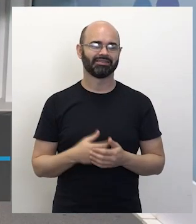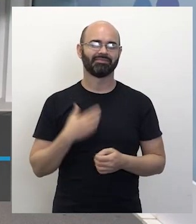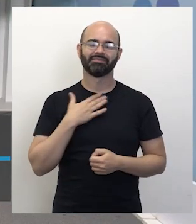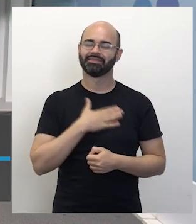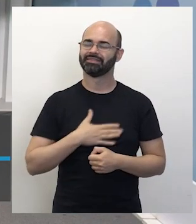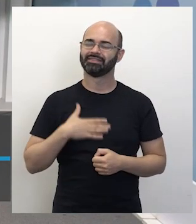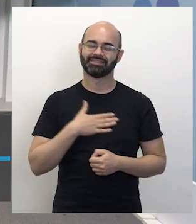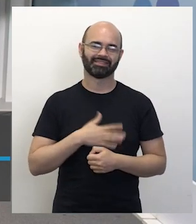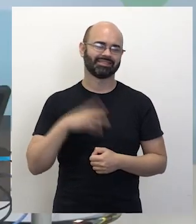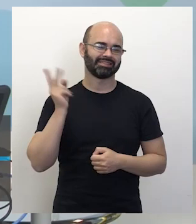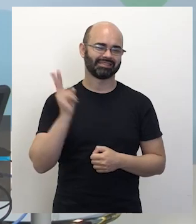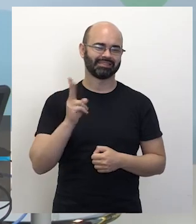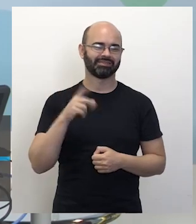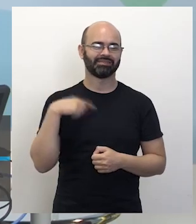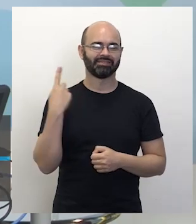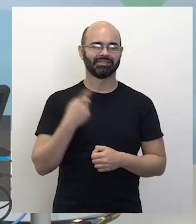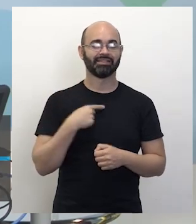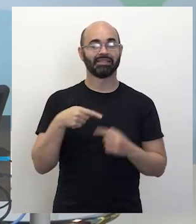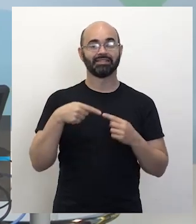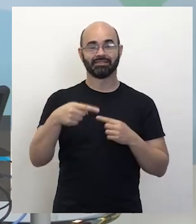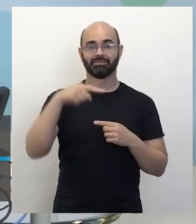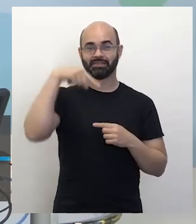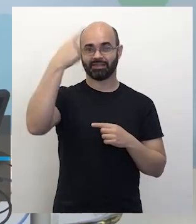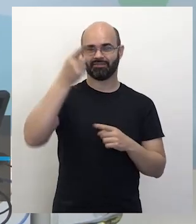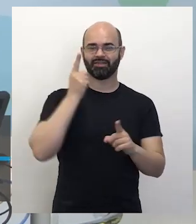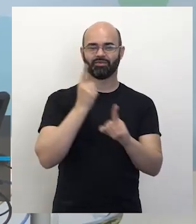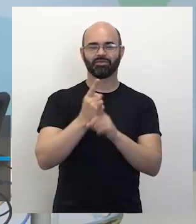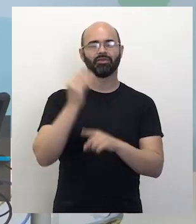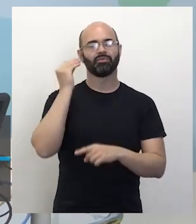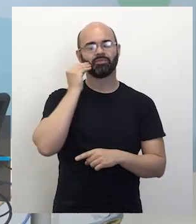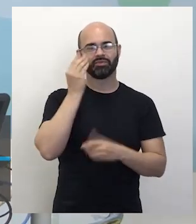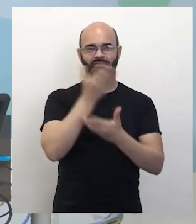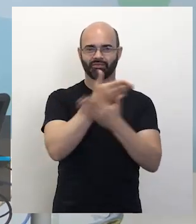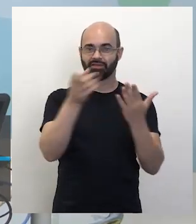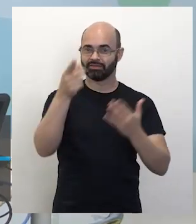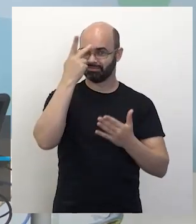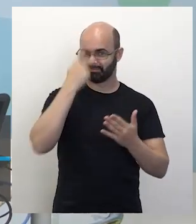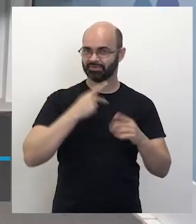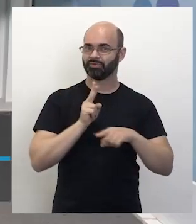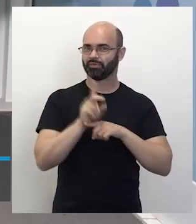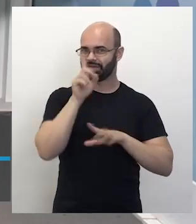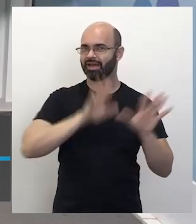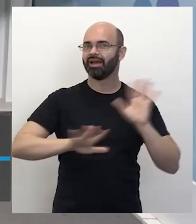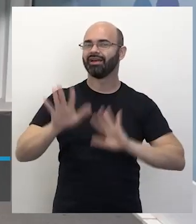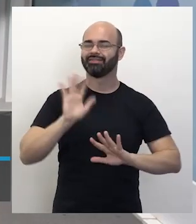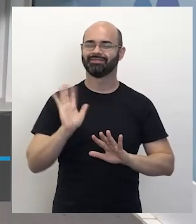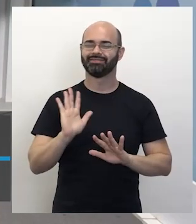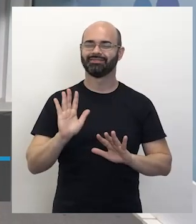sempre, pessoal. A gente se encontra na semana que vem. Um beijão, cuidem-se. Até mais.